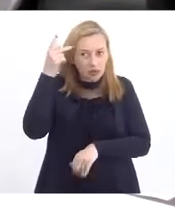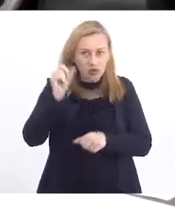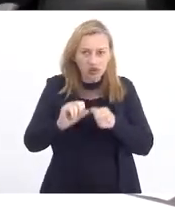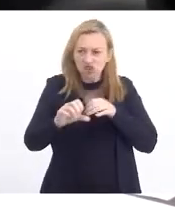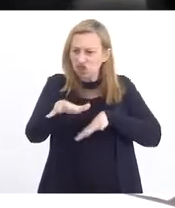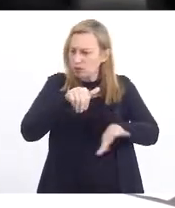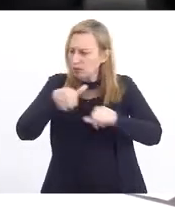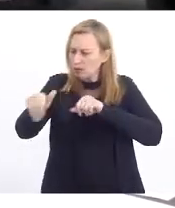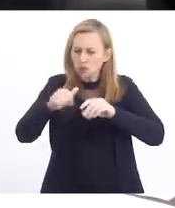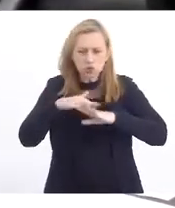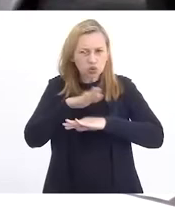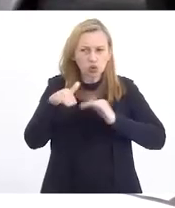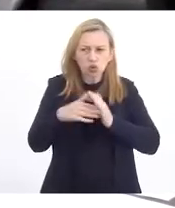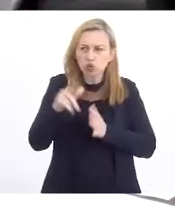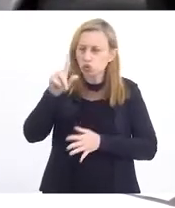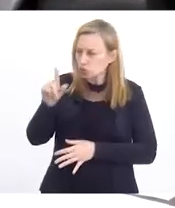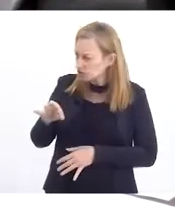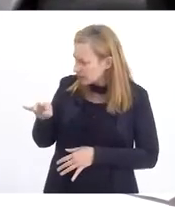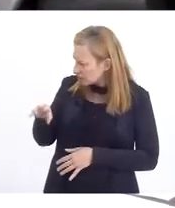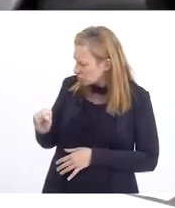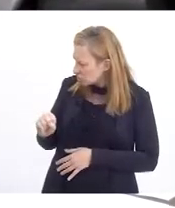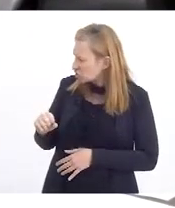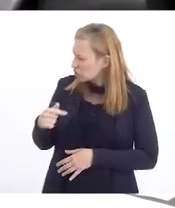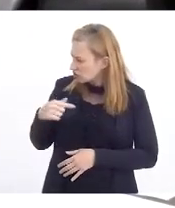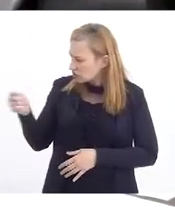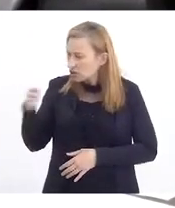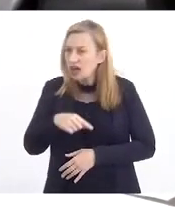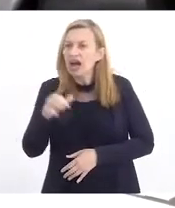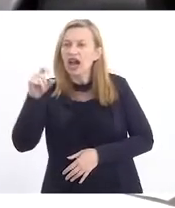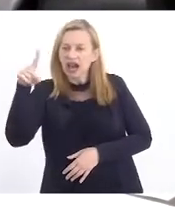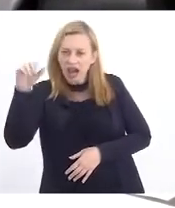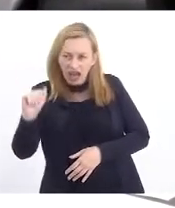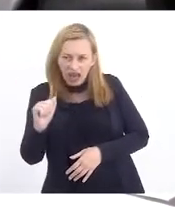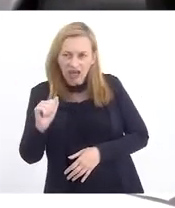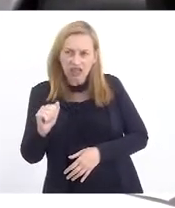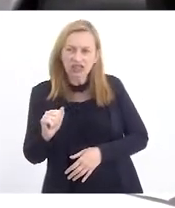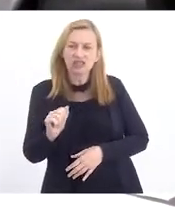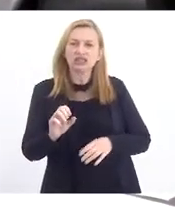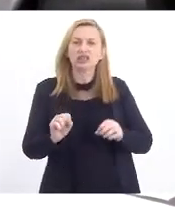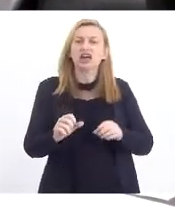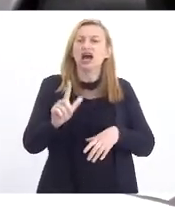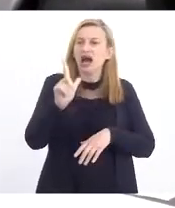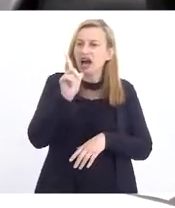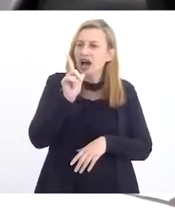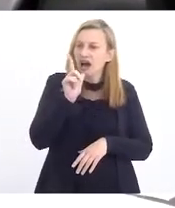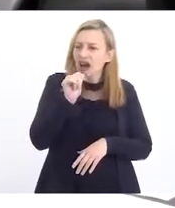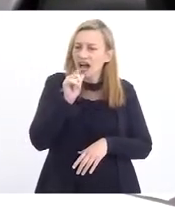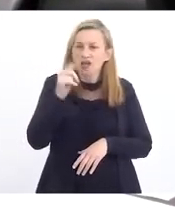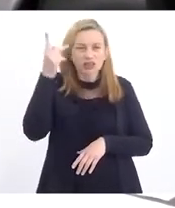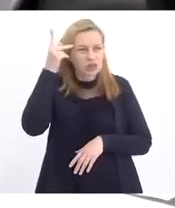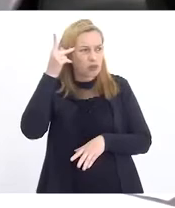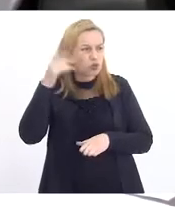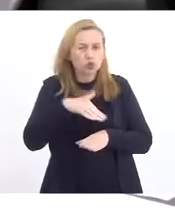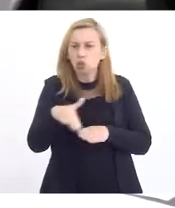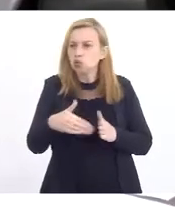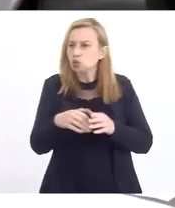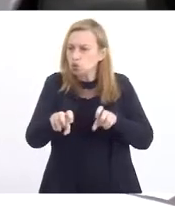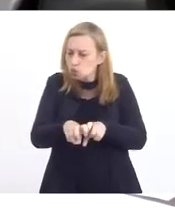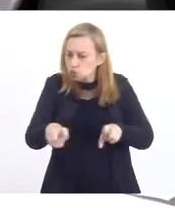todo mundo, Luiz Martins, veio a ANA, veio o pessoal de abastecimento d'água de São Paulo, botamos todo mundo na mesa.